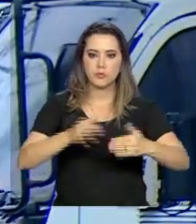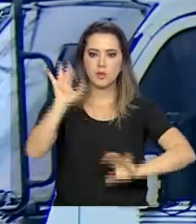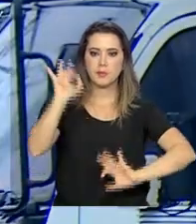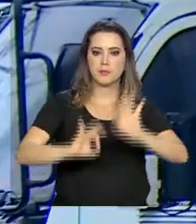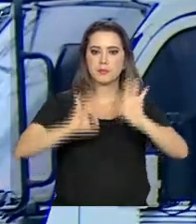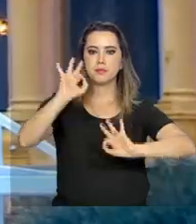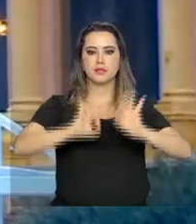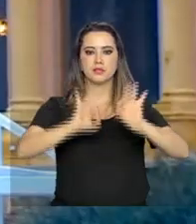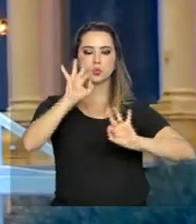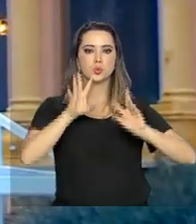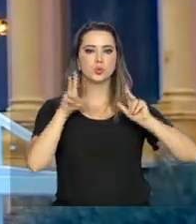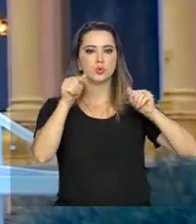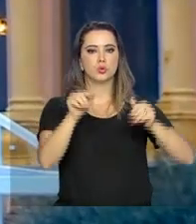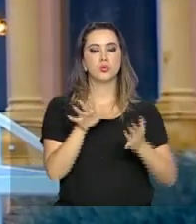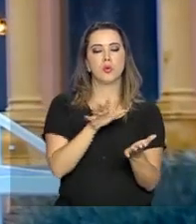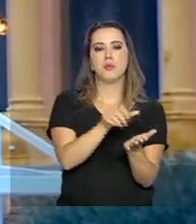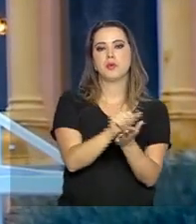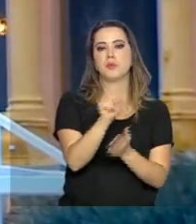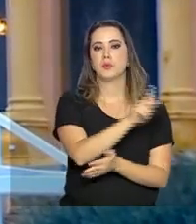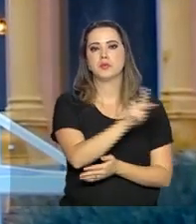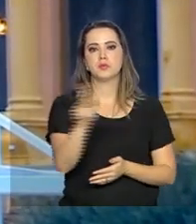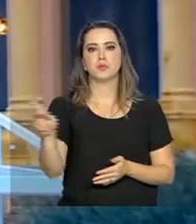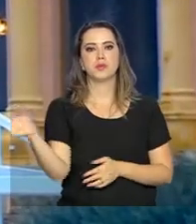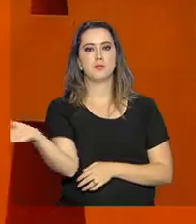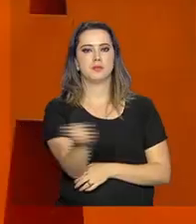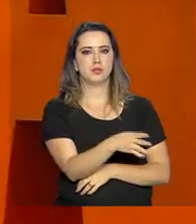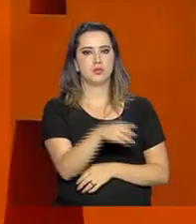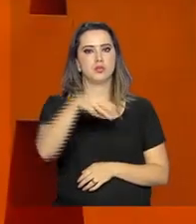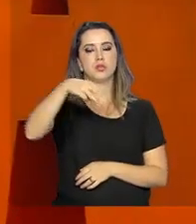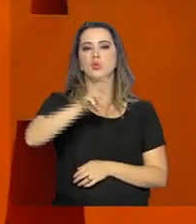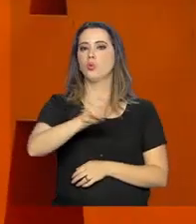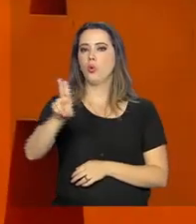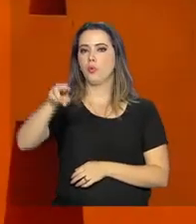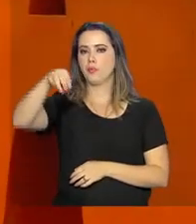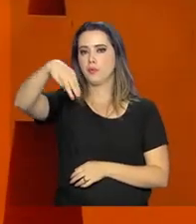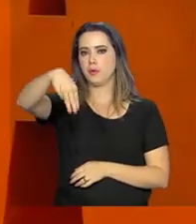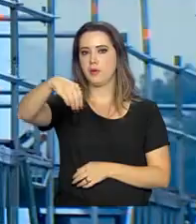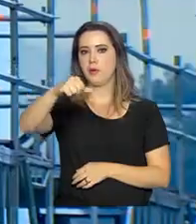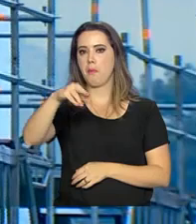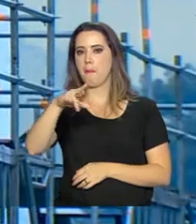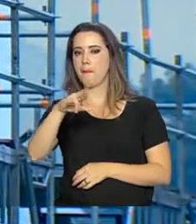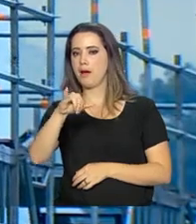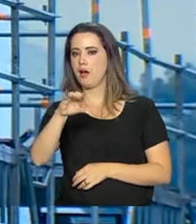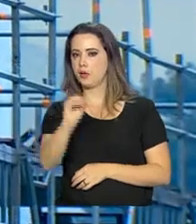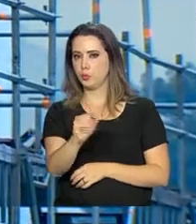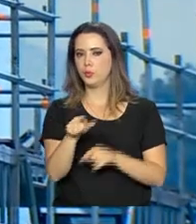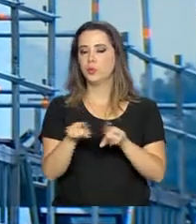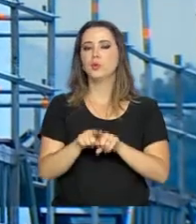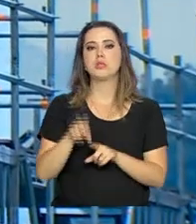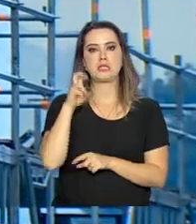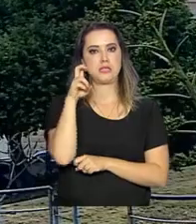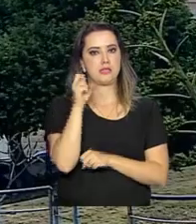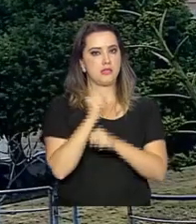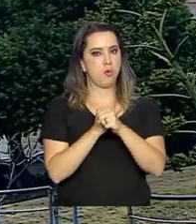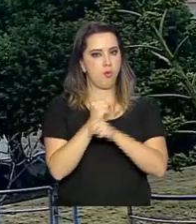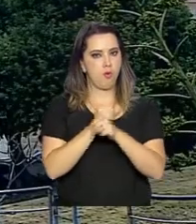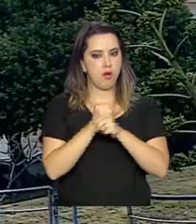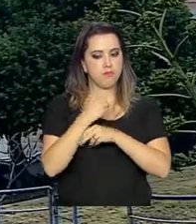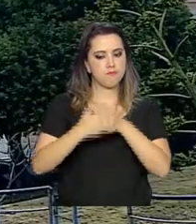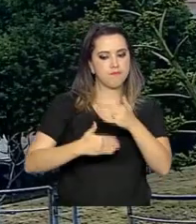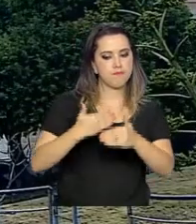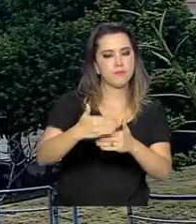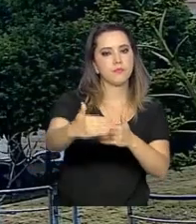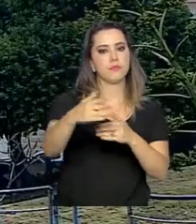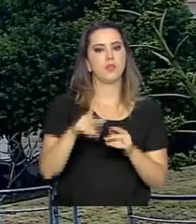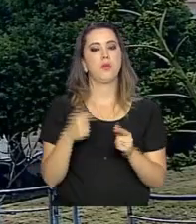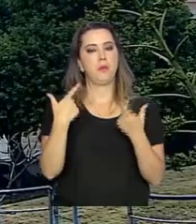preparativos para a posse do presidente mário hábito benitez que assumiu o comando do país pelos próximos cinco anos perto do palácio de